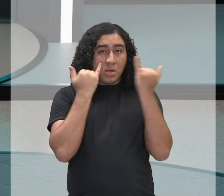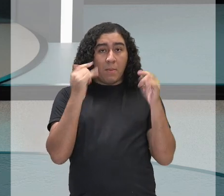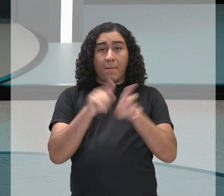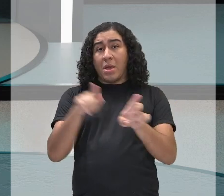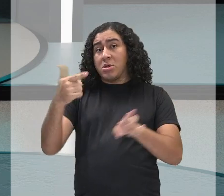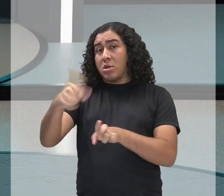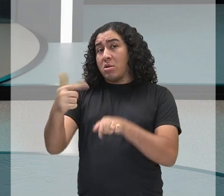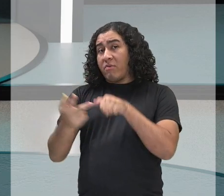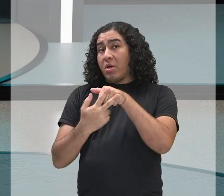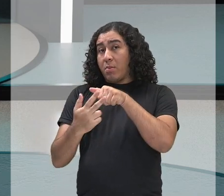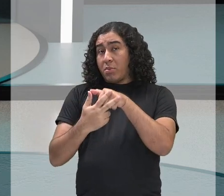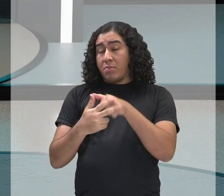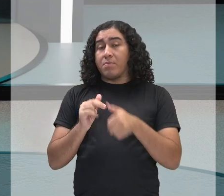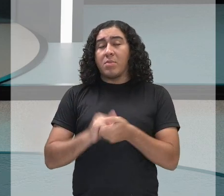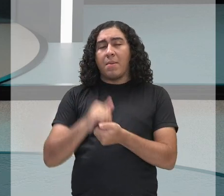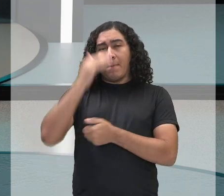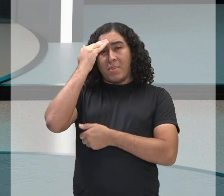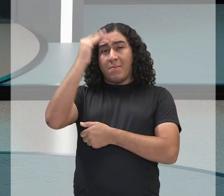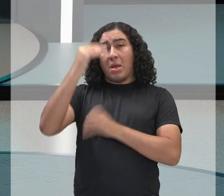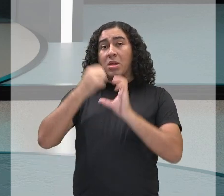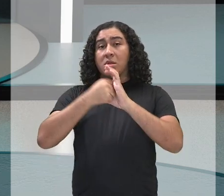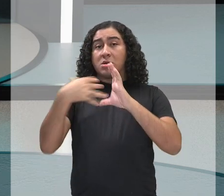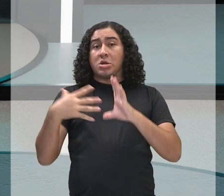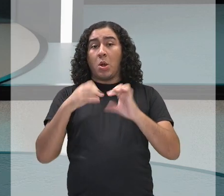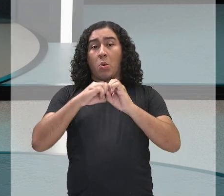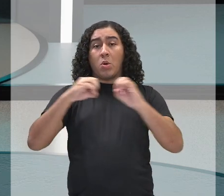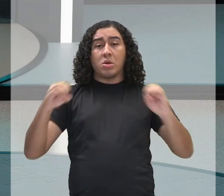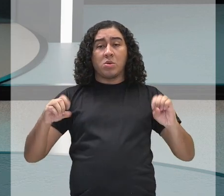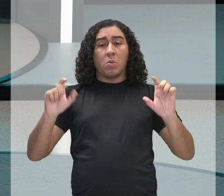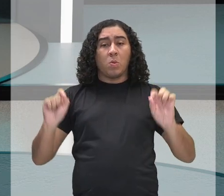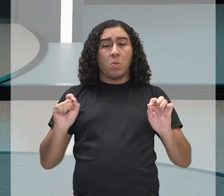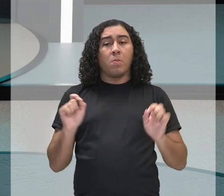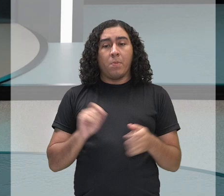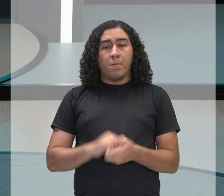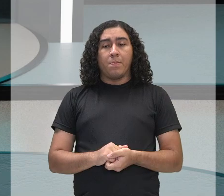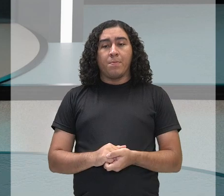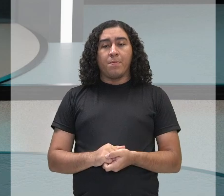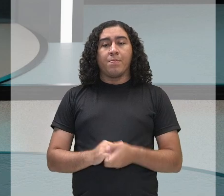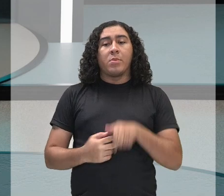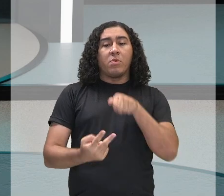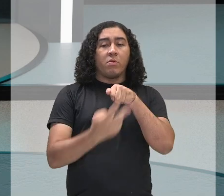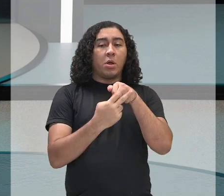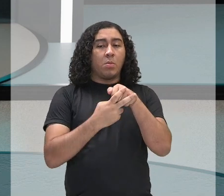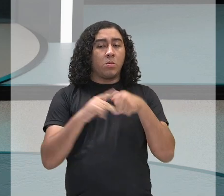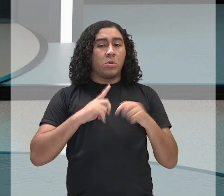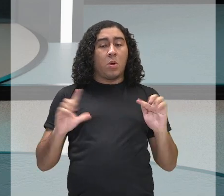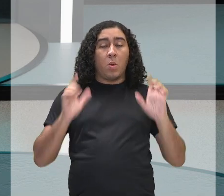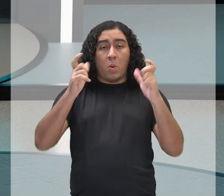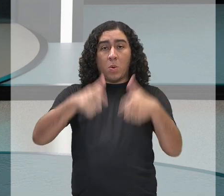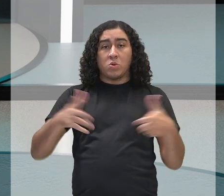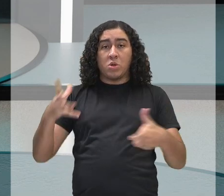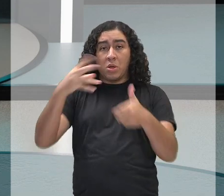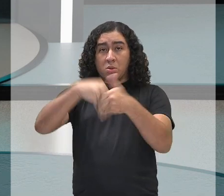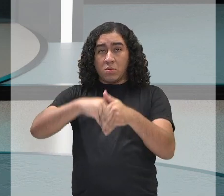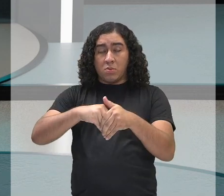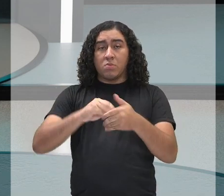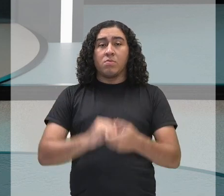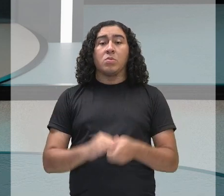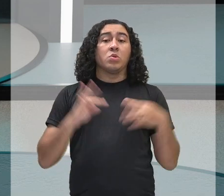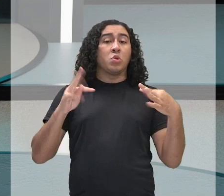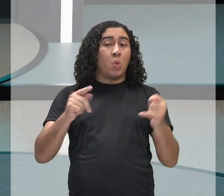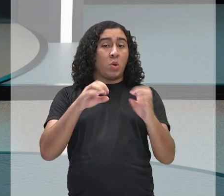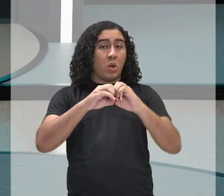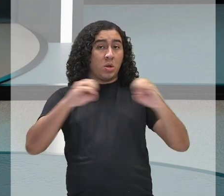tem verbo. A principal característica das orações são os verbos que estão presentes nelas, tá? Todas as orações precisam